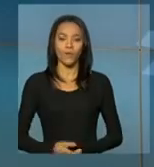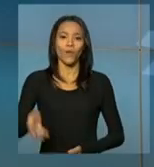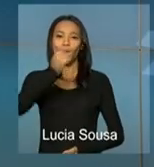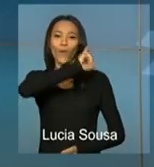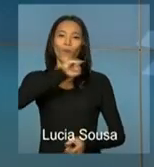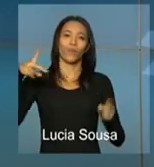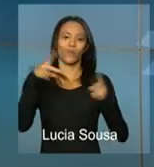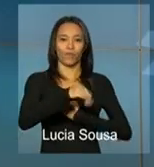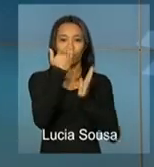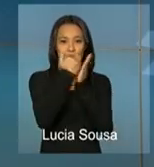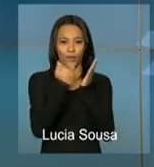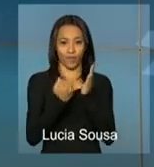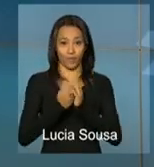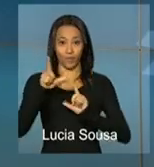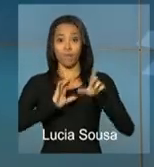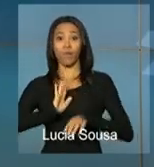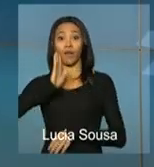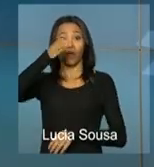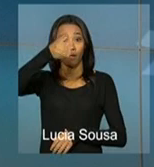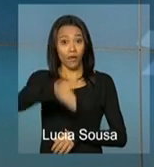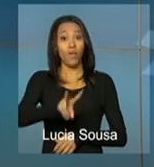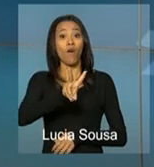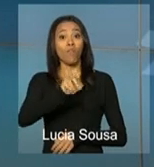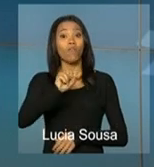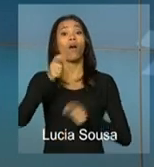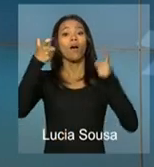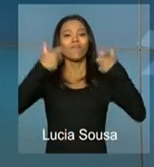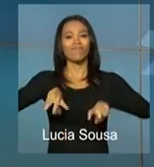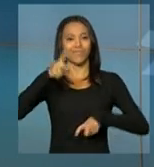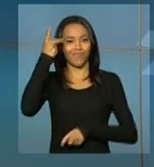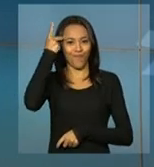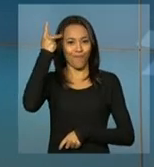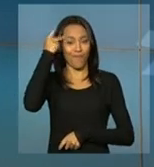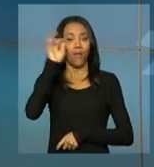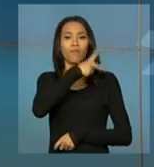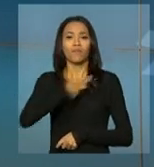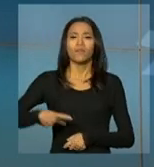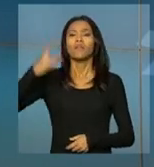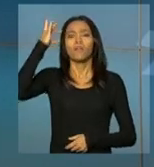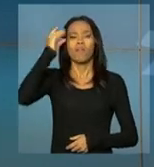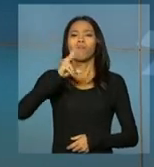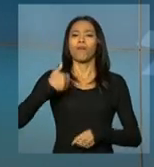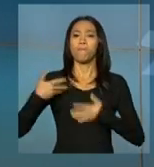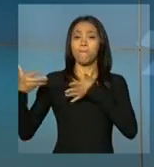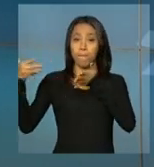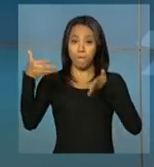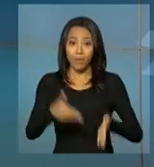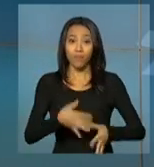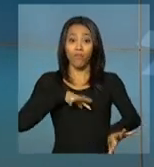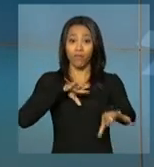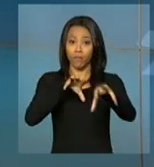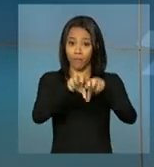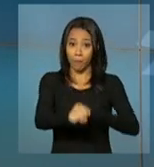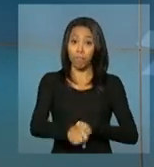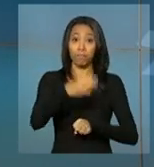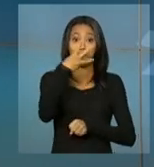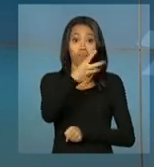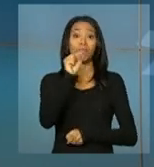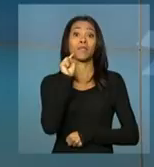Olá, interrompemos a programação para ir ao vivo a São Paulo. A presidenta Dilma Rousseff vai participar da formatura